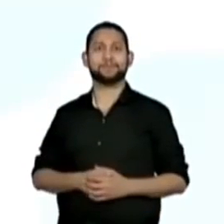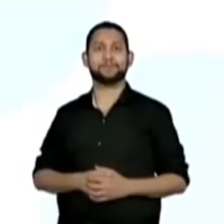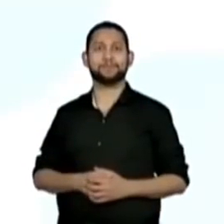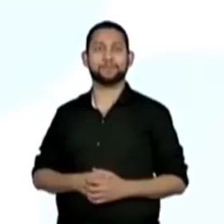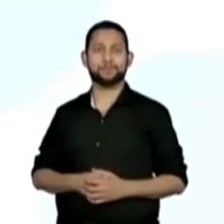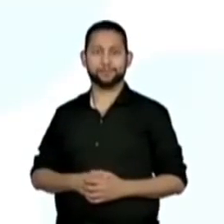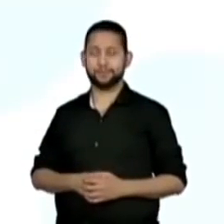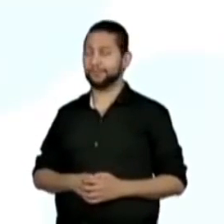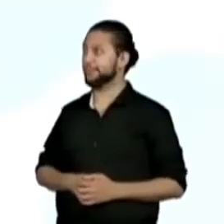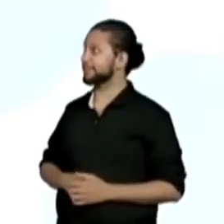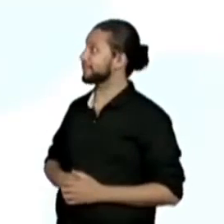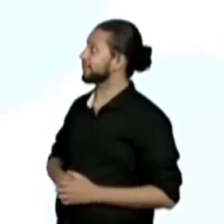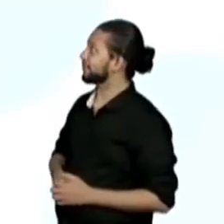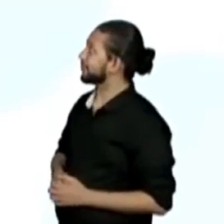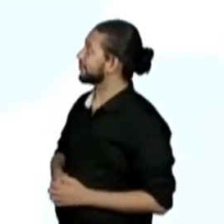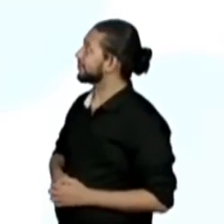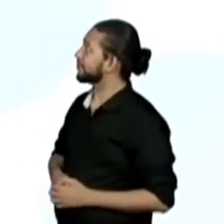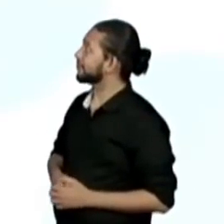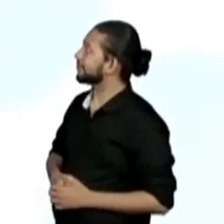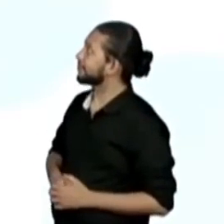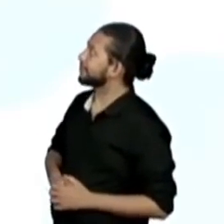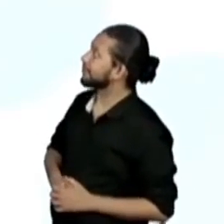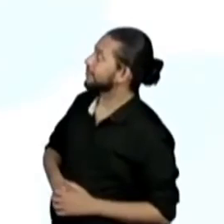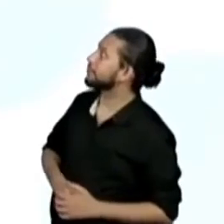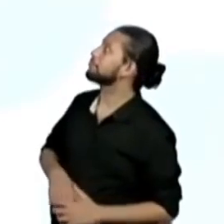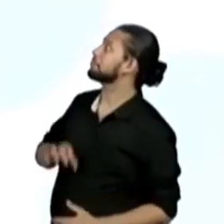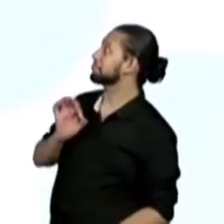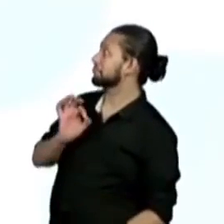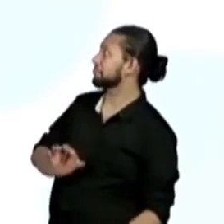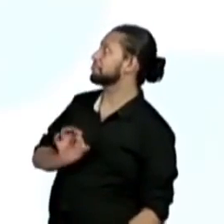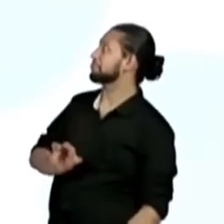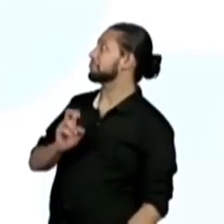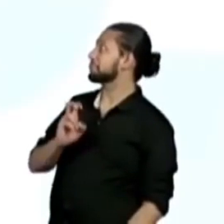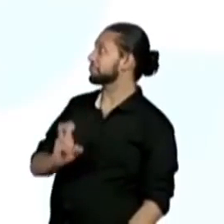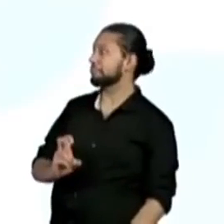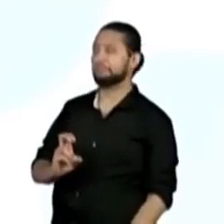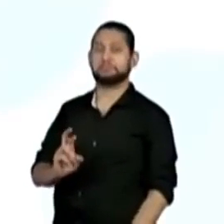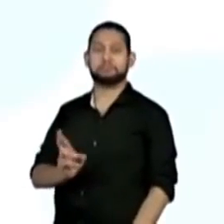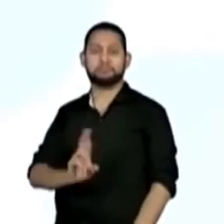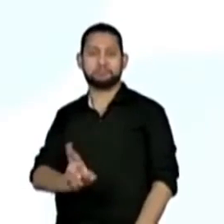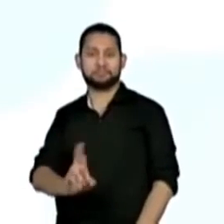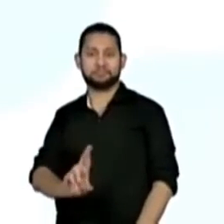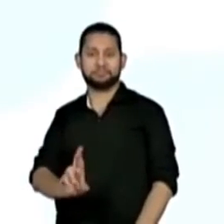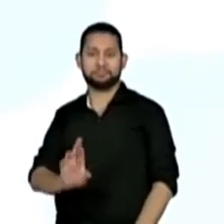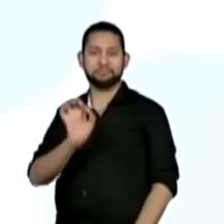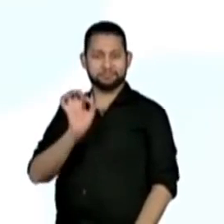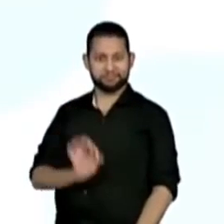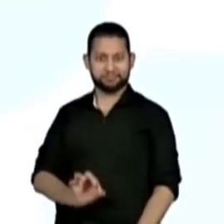tem um total aqui de Quanto R 5